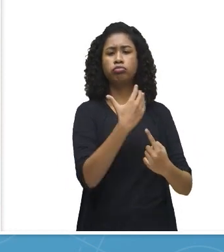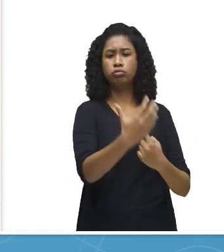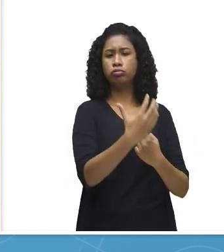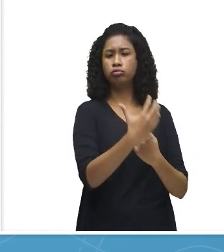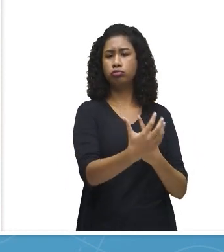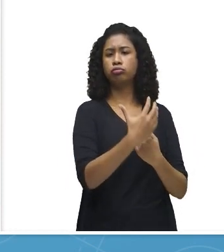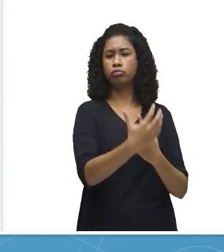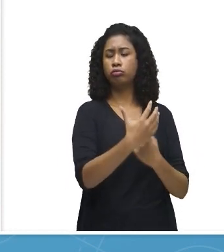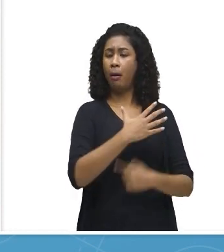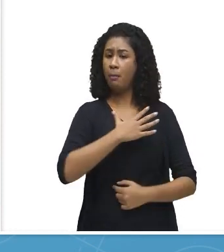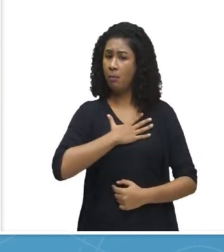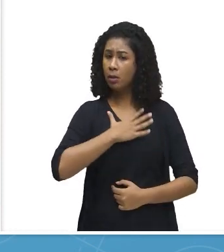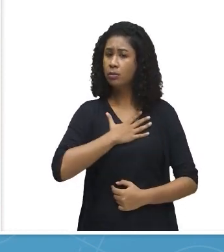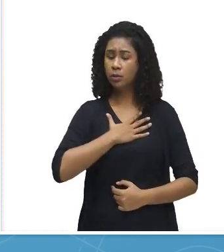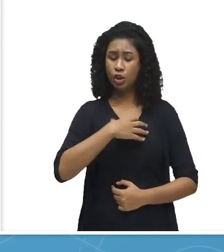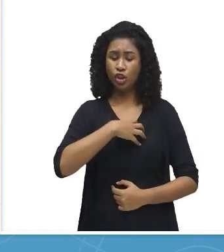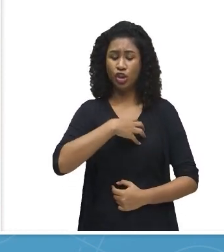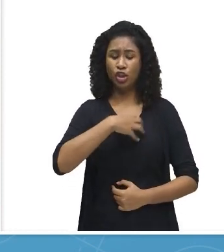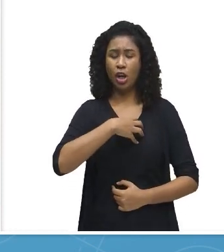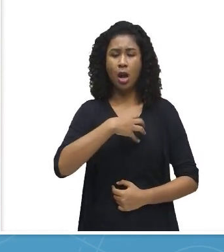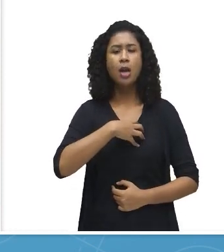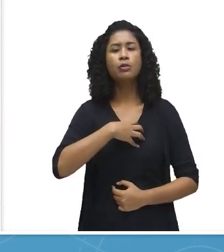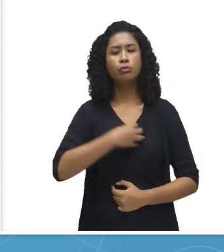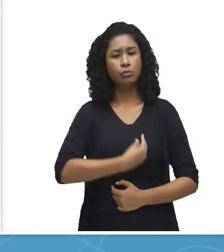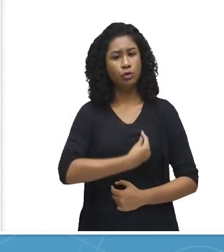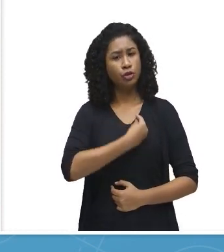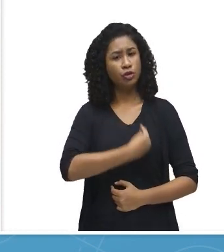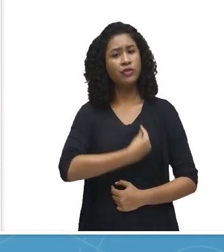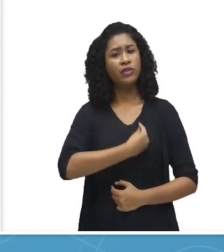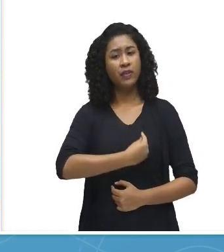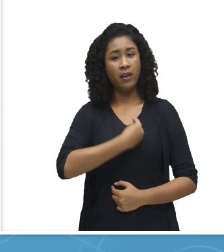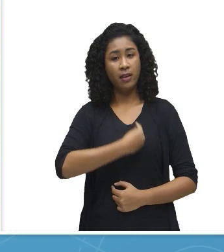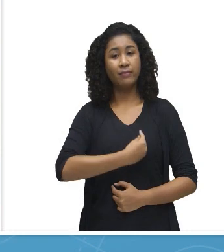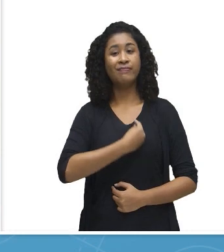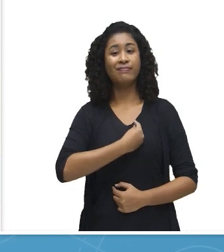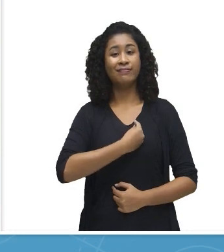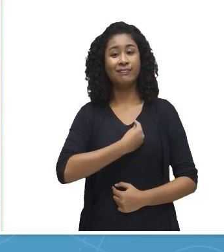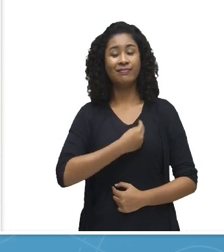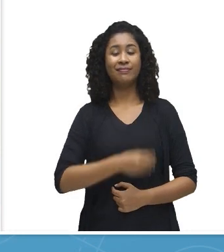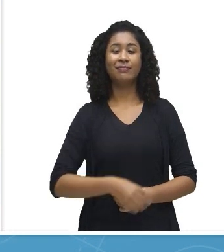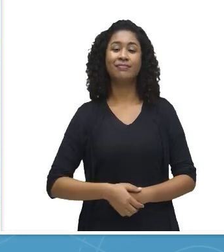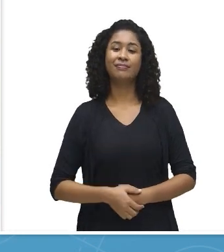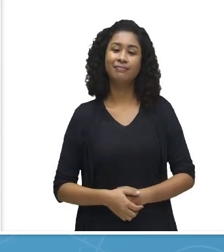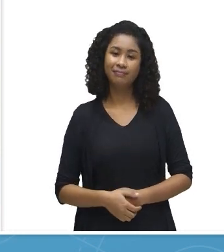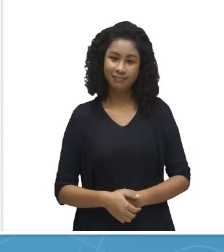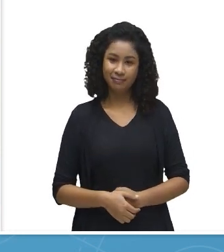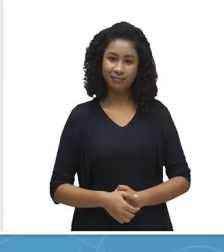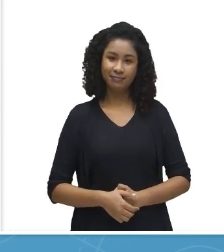no seu jeito de ser no mundo, né?